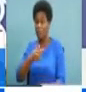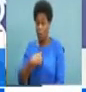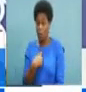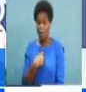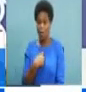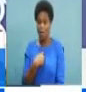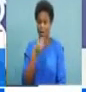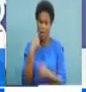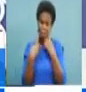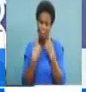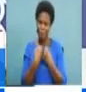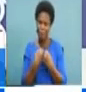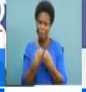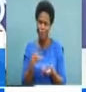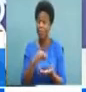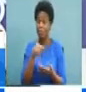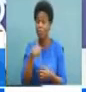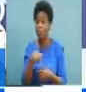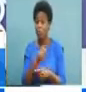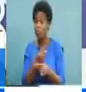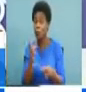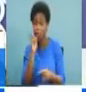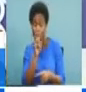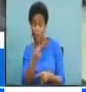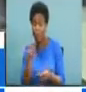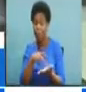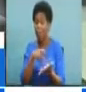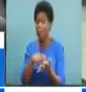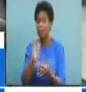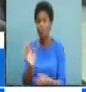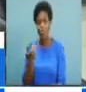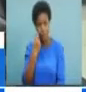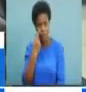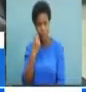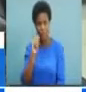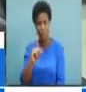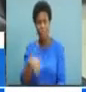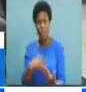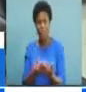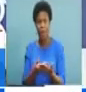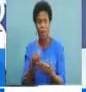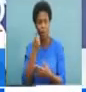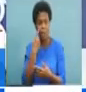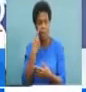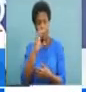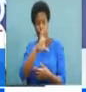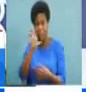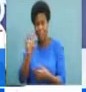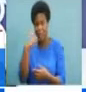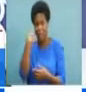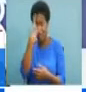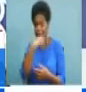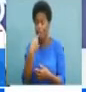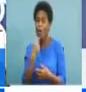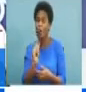eu emociono-me muito mais hoje por ver os técnicos reconhecidos e por dar a conhecer ao país a cara e o nome